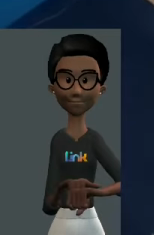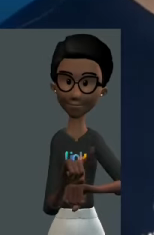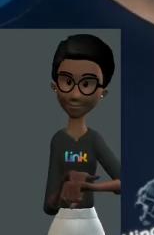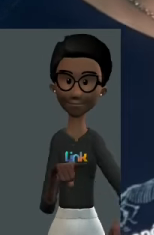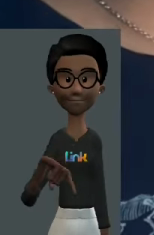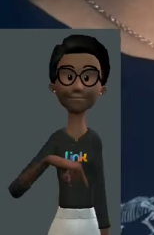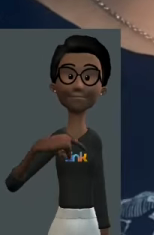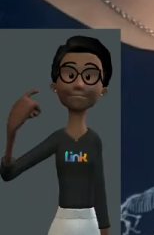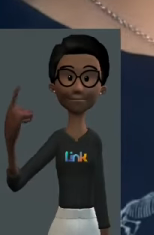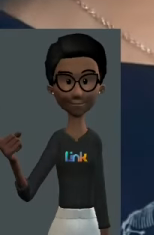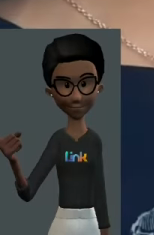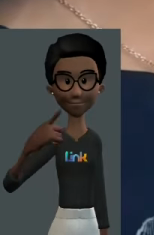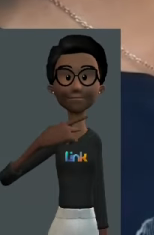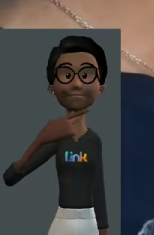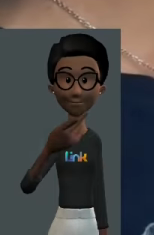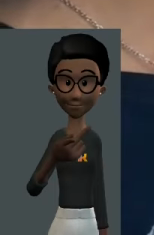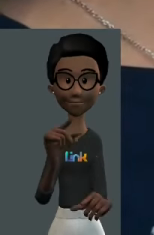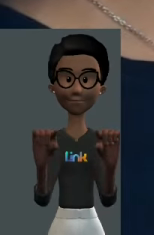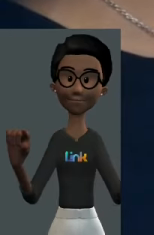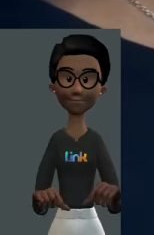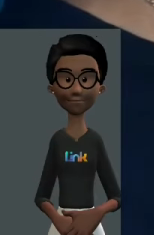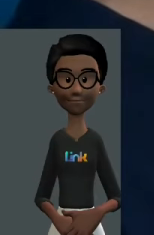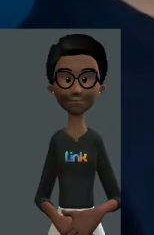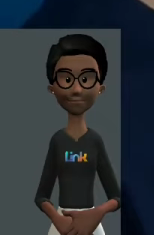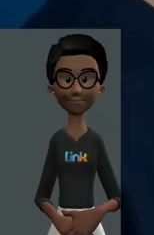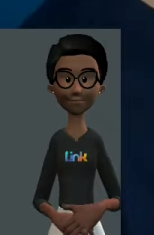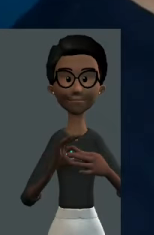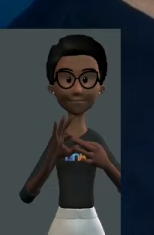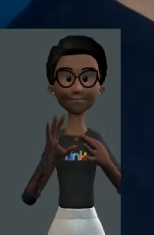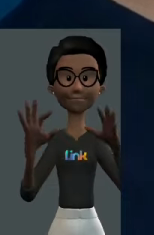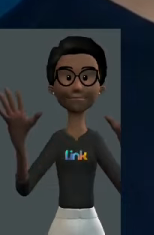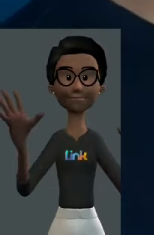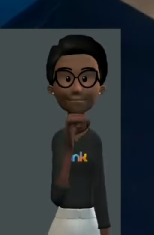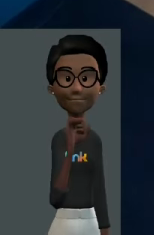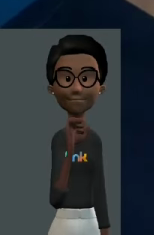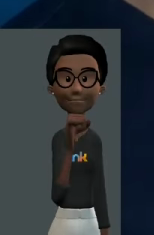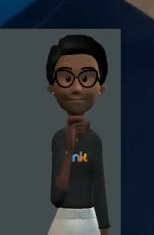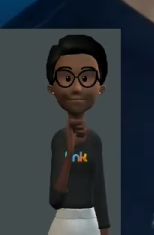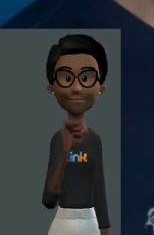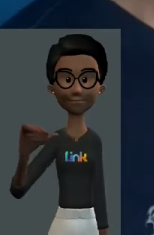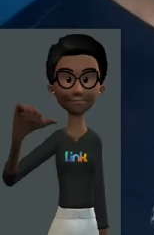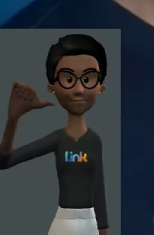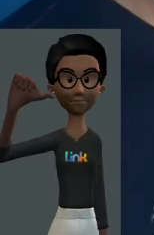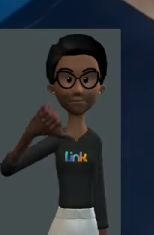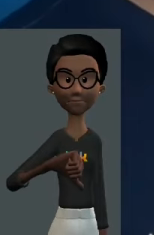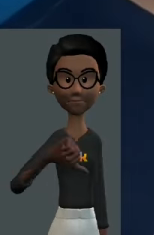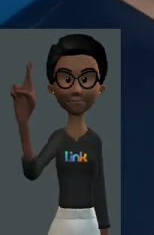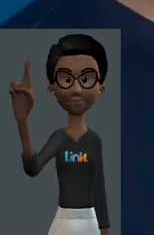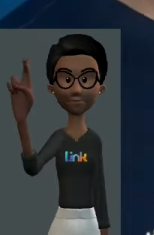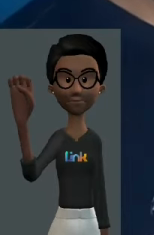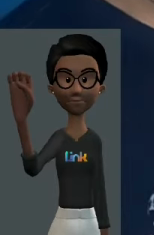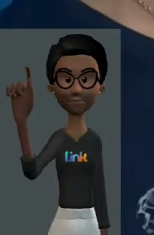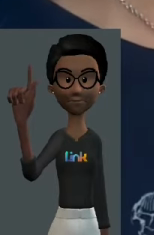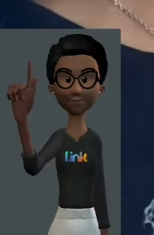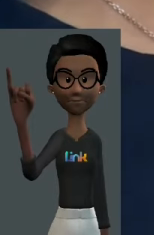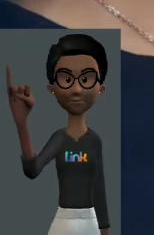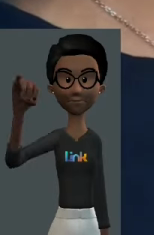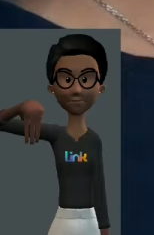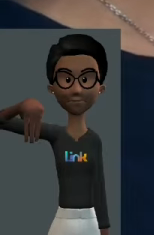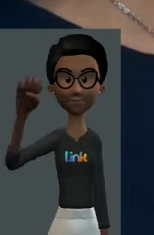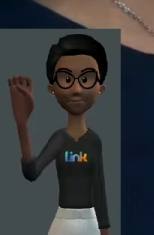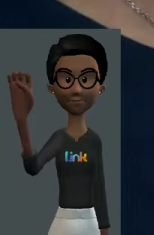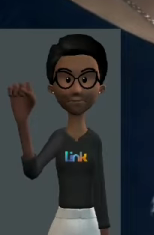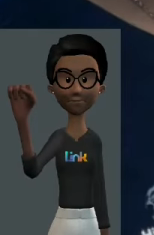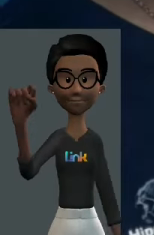área. Ou seja, embora isso que o Platão tenha dito faça muito sentido, a gente espera que os